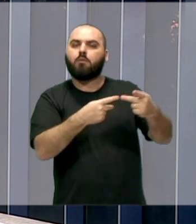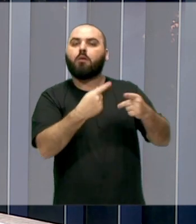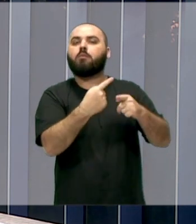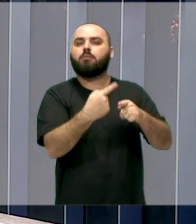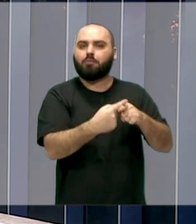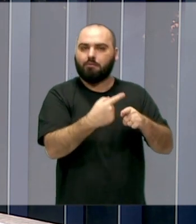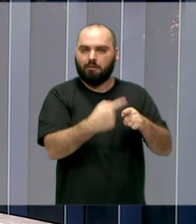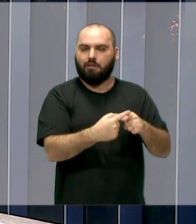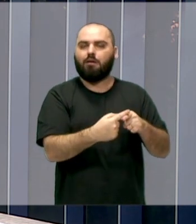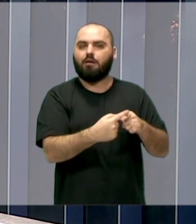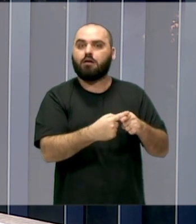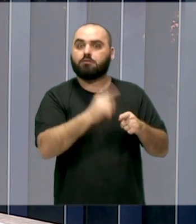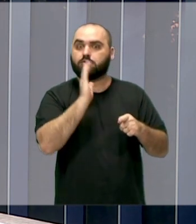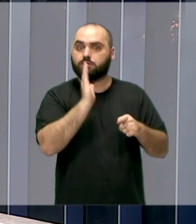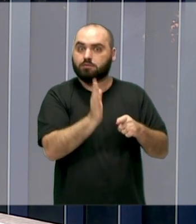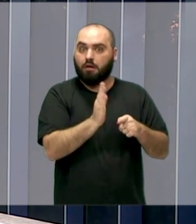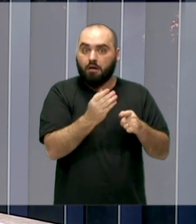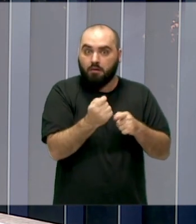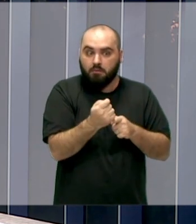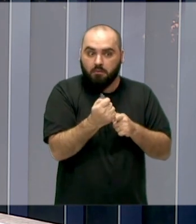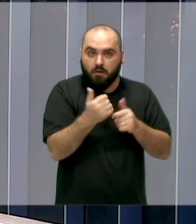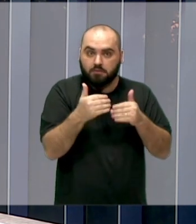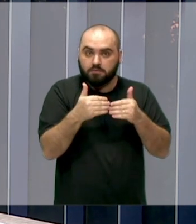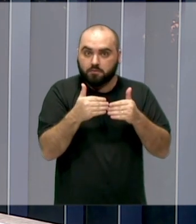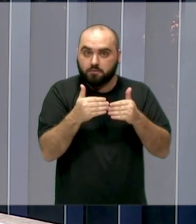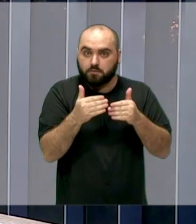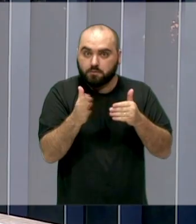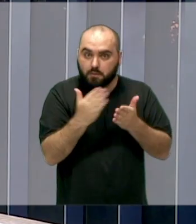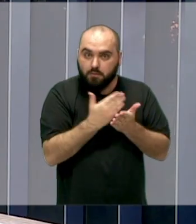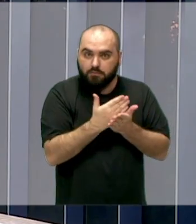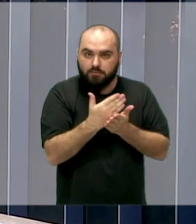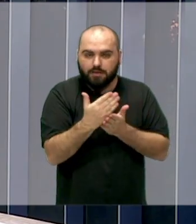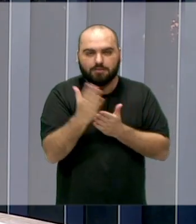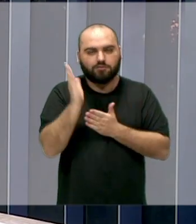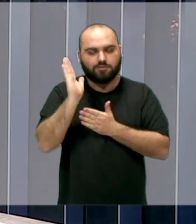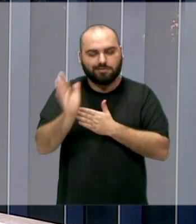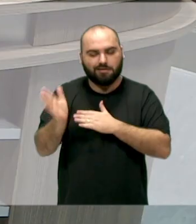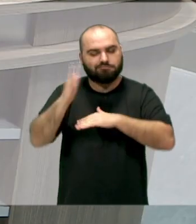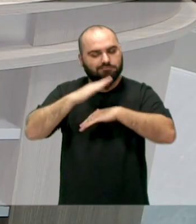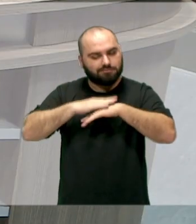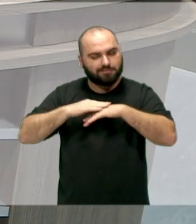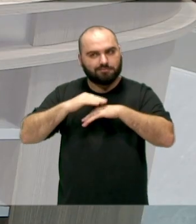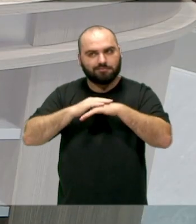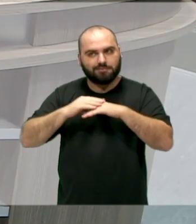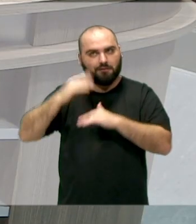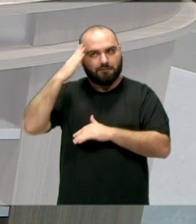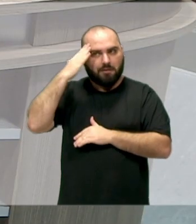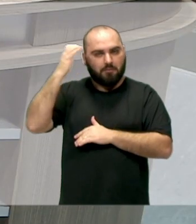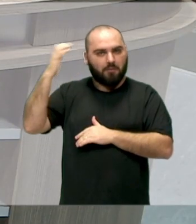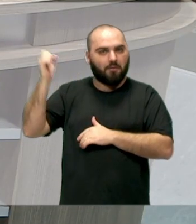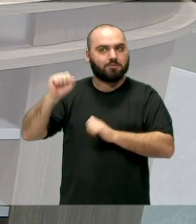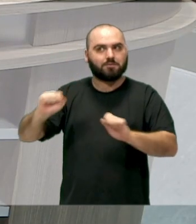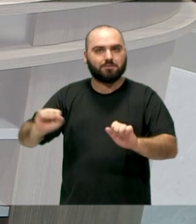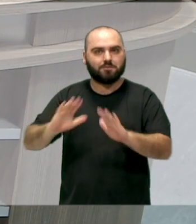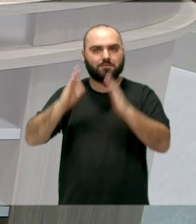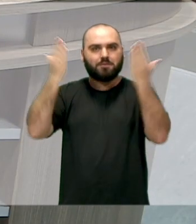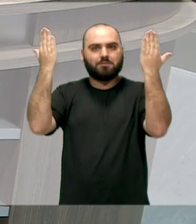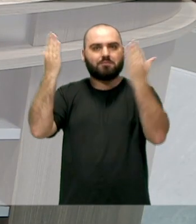aí às portas do nosso querido, tradicionalíssimo, né, Festival de Música de